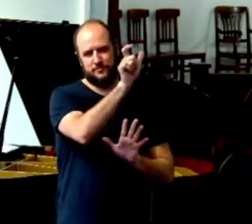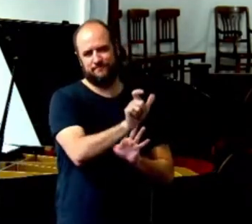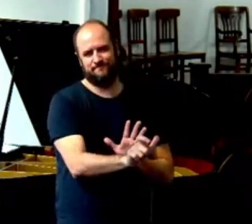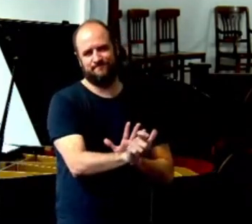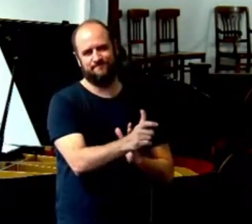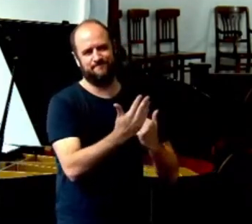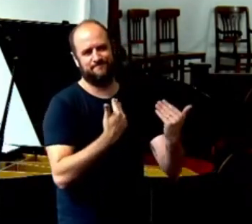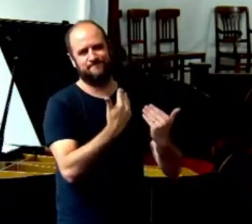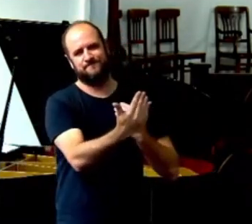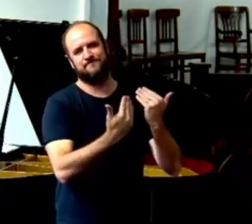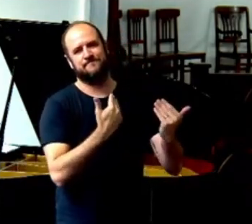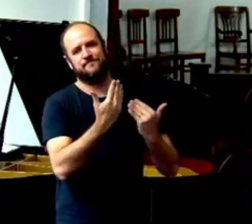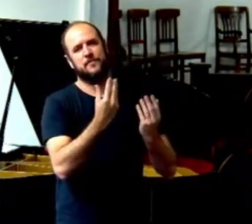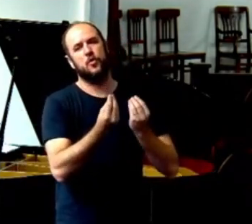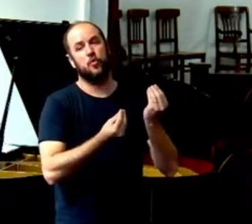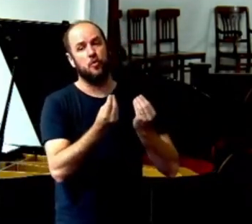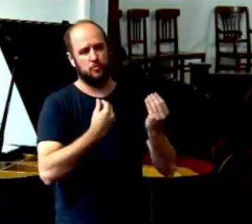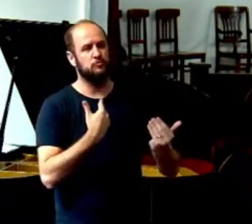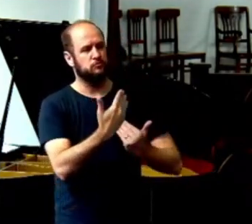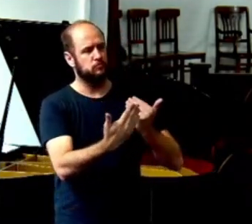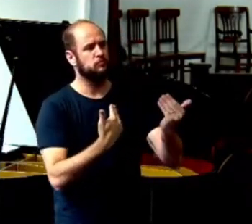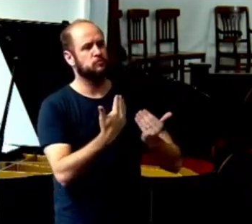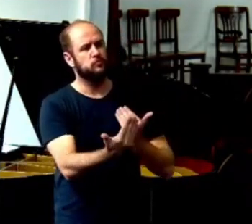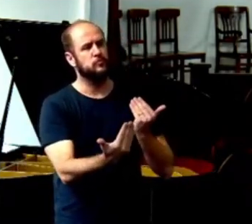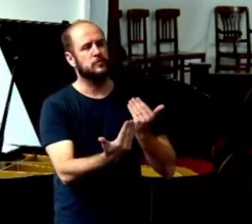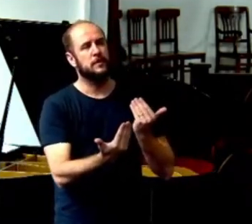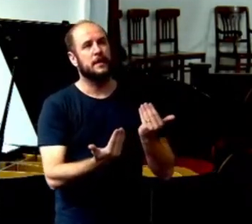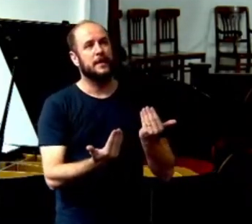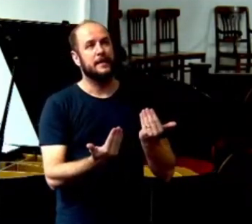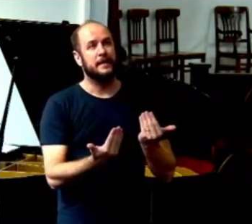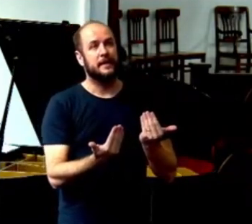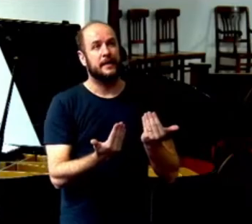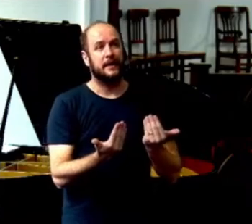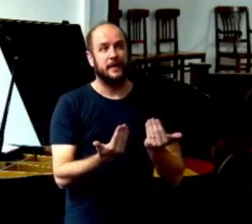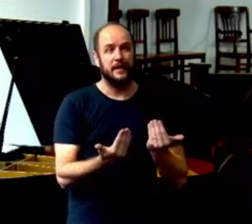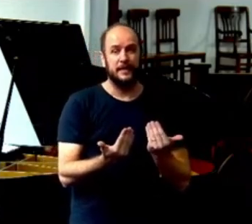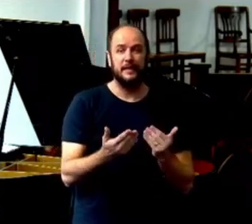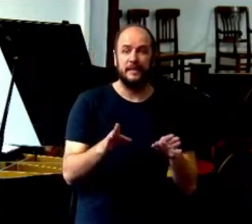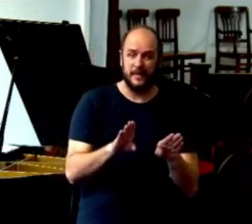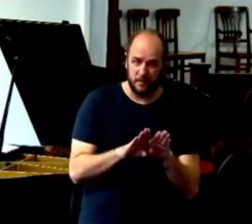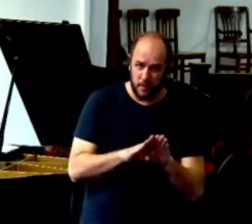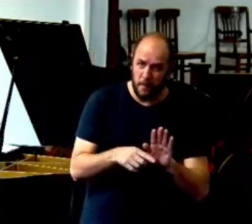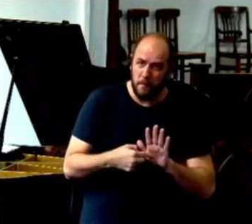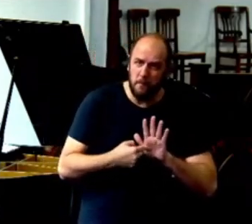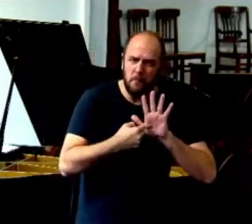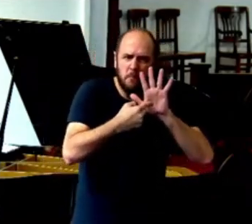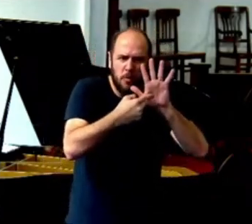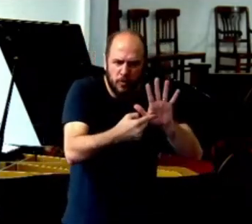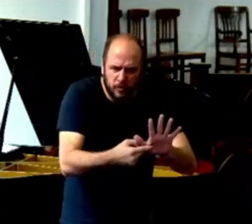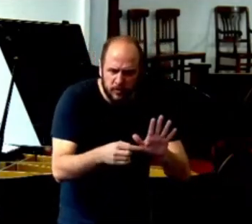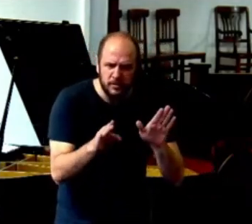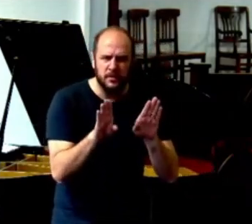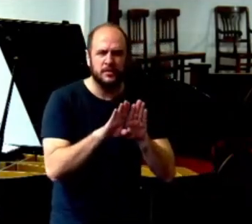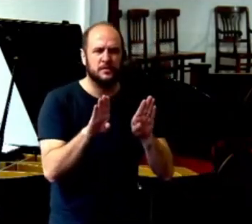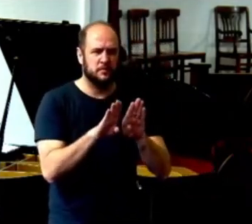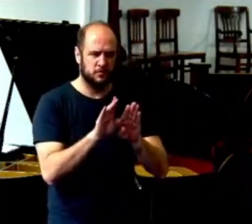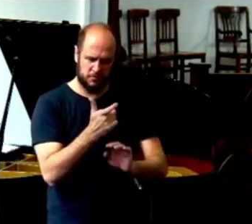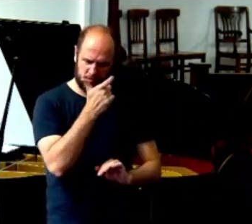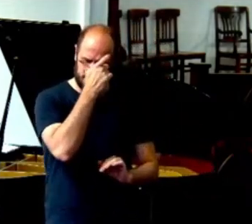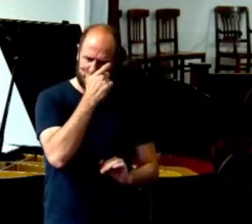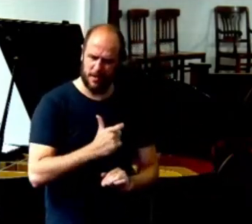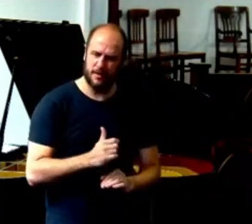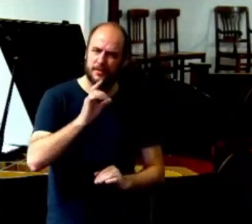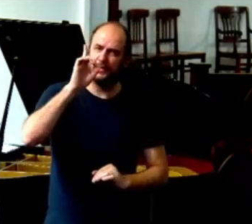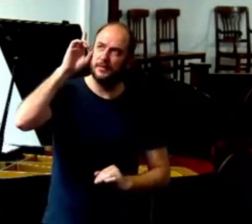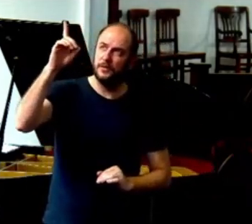nossos relacionamentos com os outros. E ele vai enfatizar a respeito do